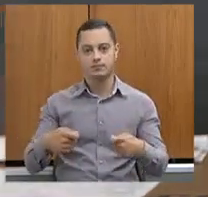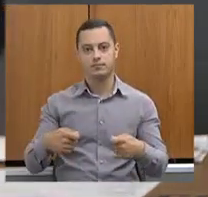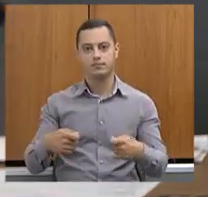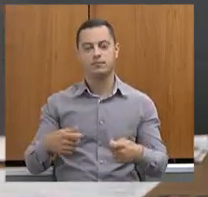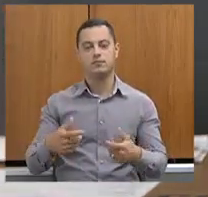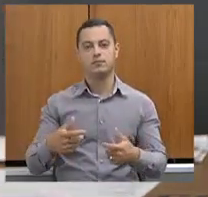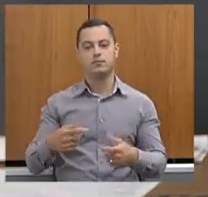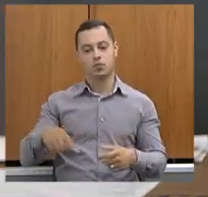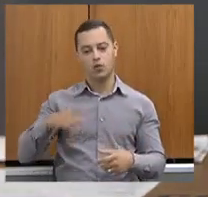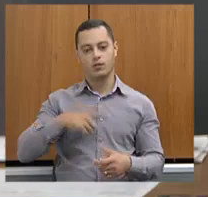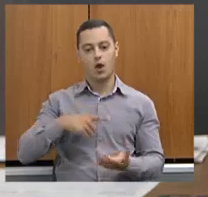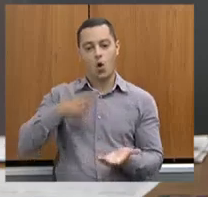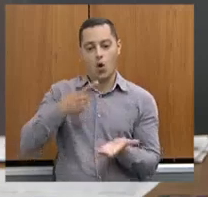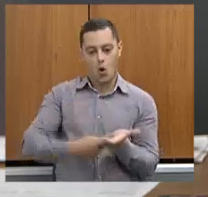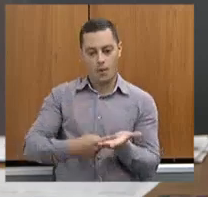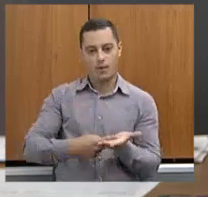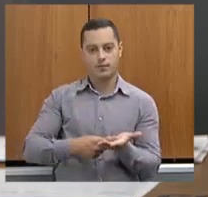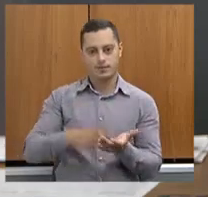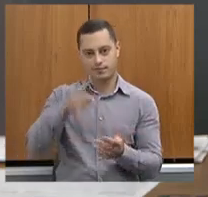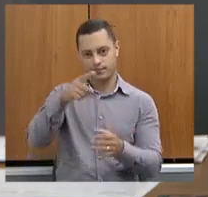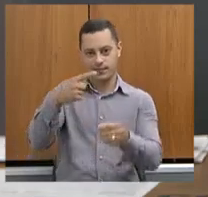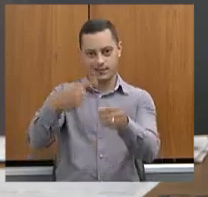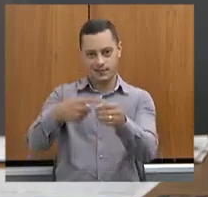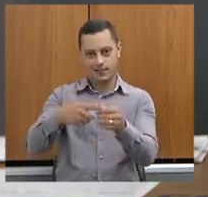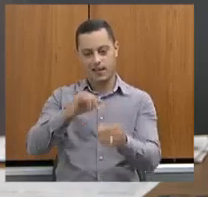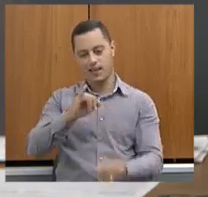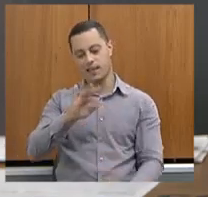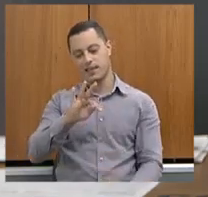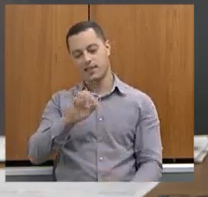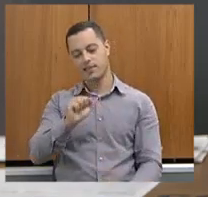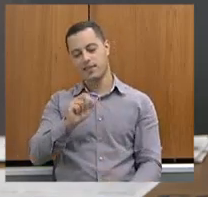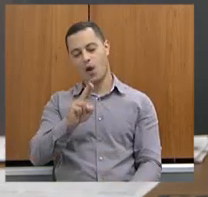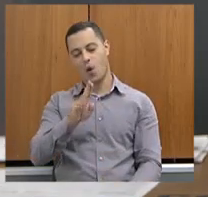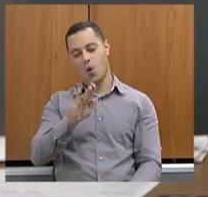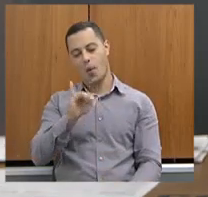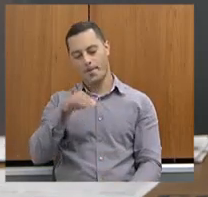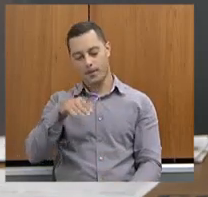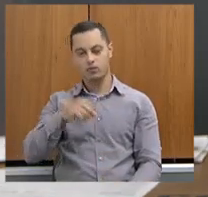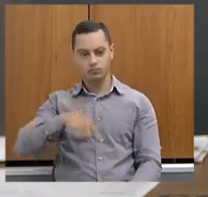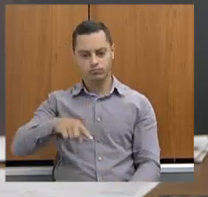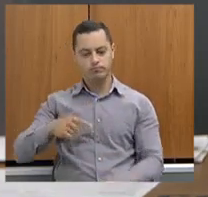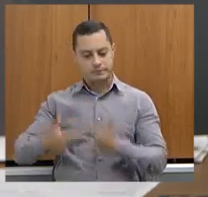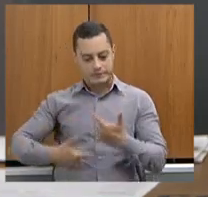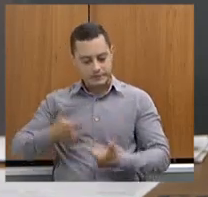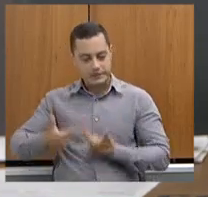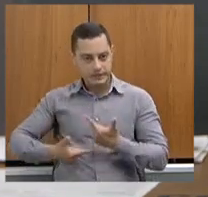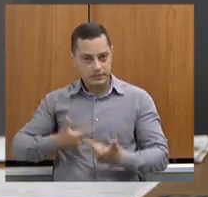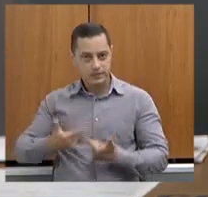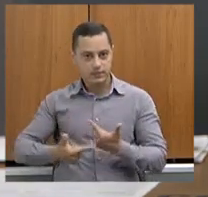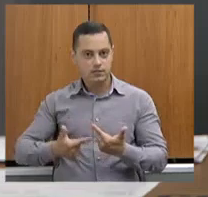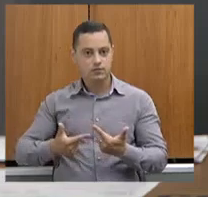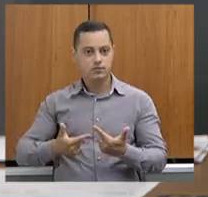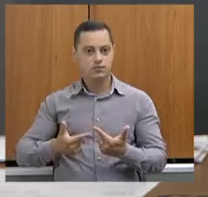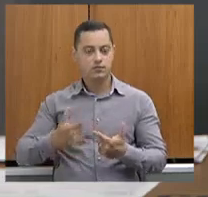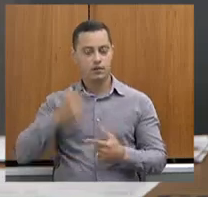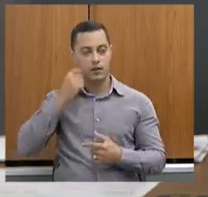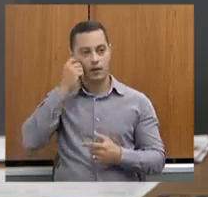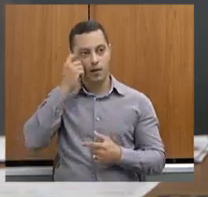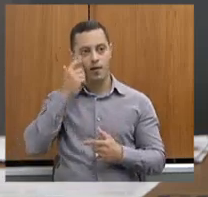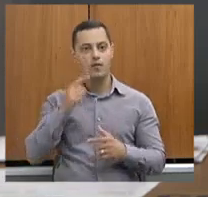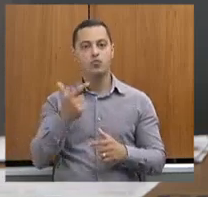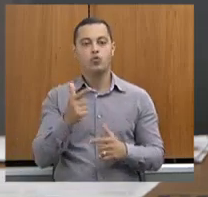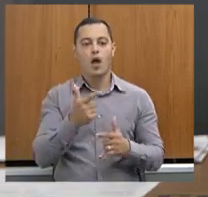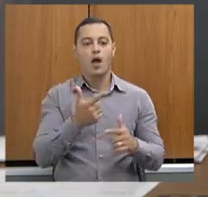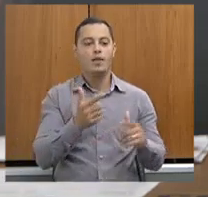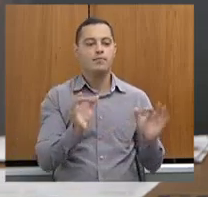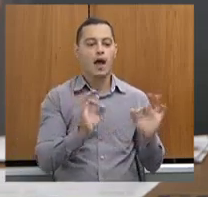temos o nosso compromisso com a Itaobim nós estamos trabalhando nesse sentido não há nenhuma intercorrência que